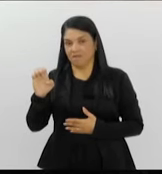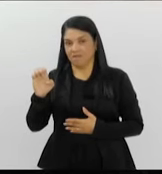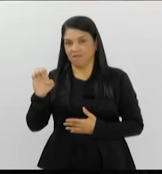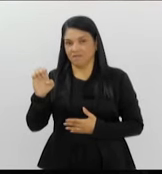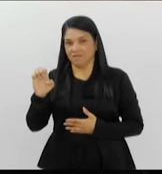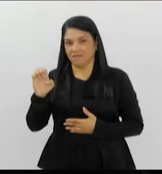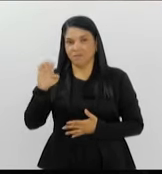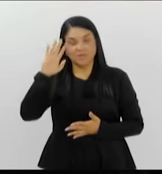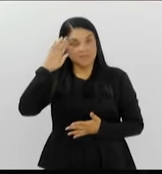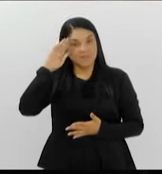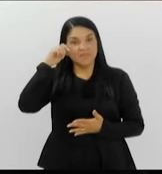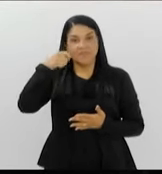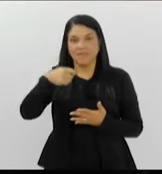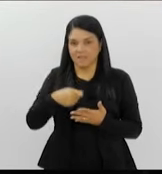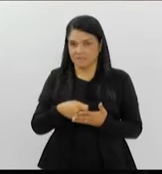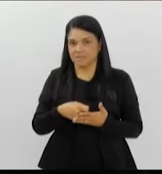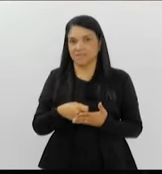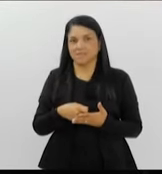numa decisão